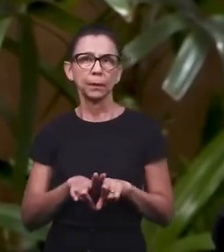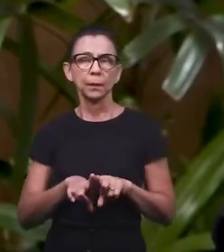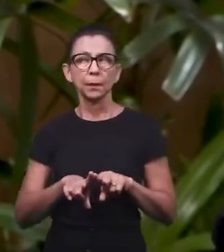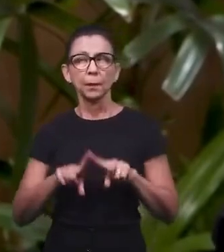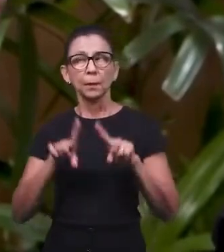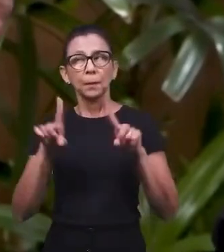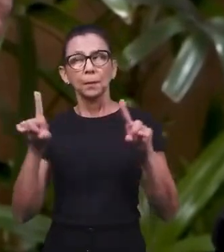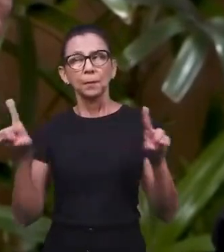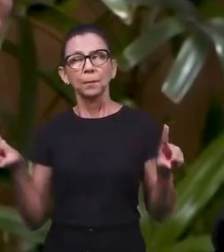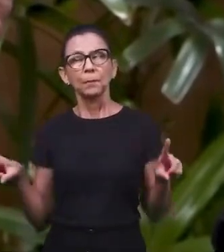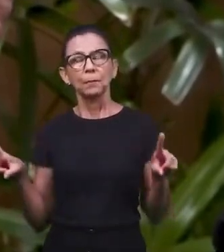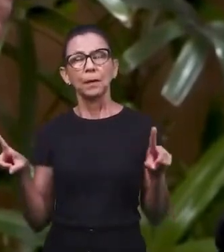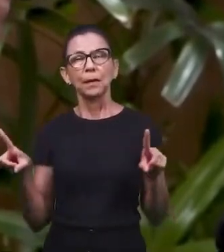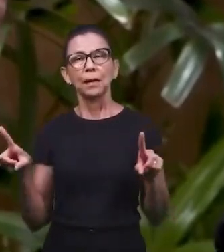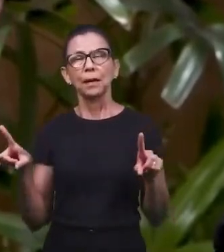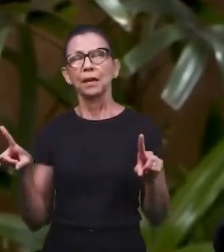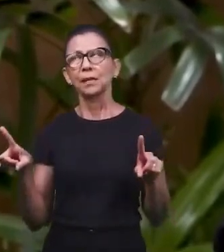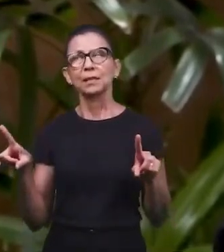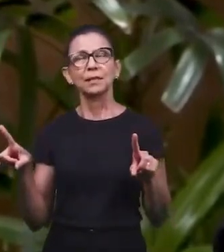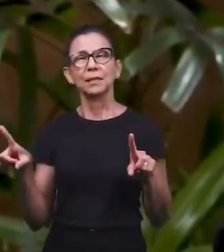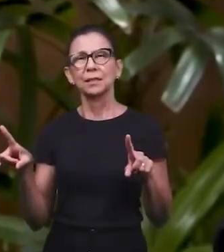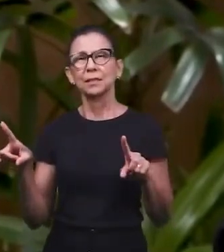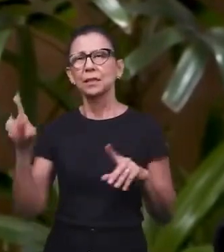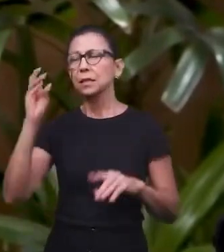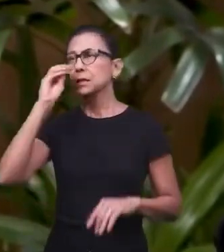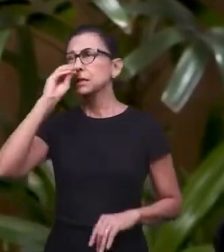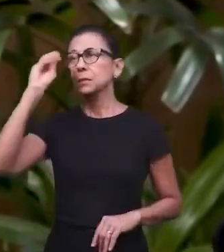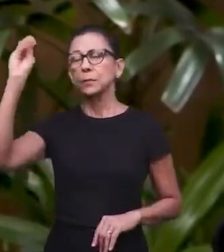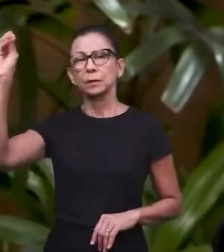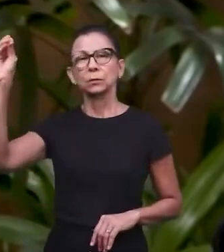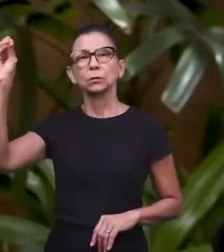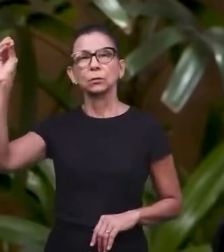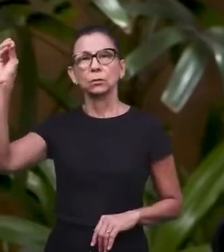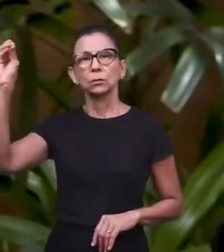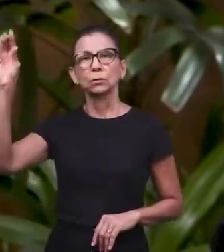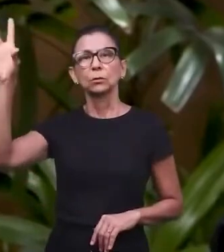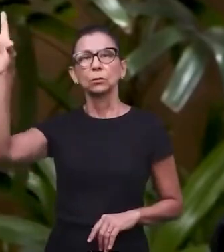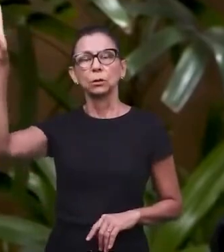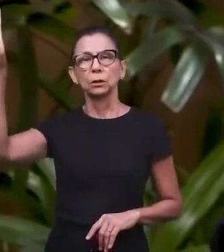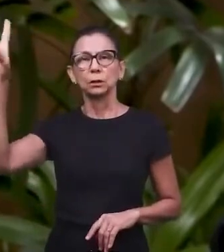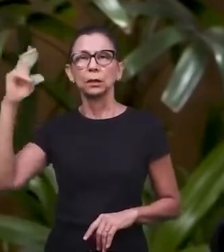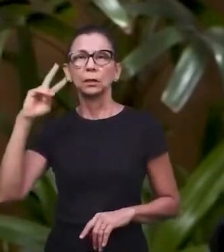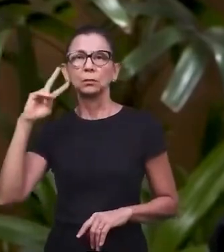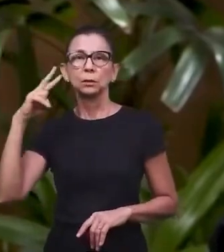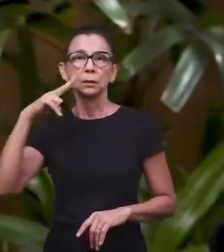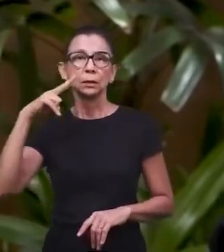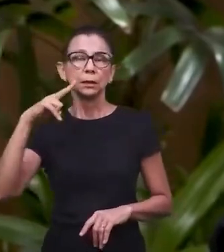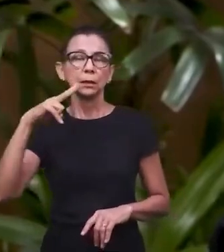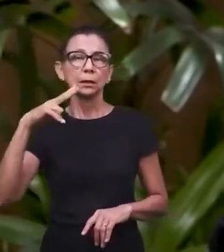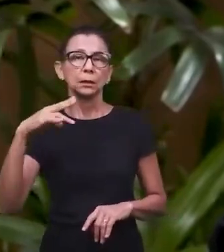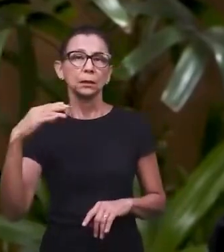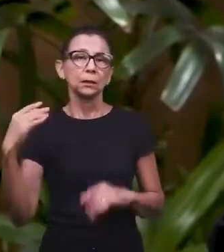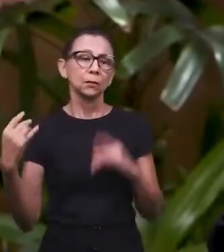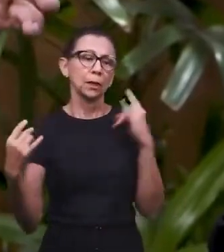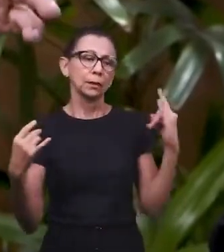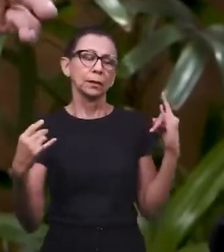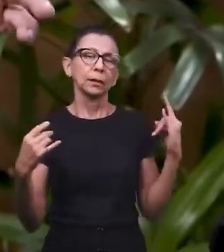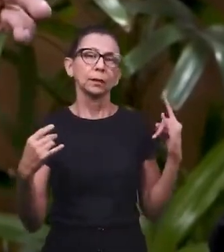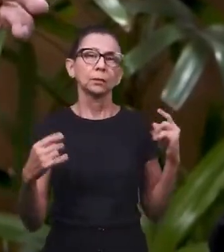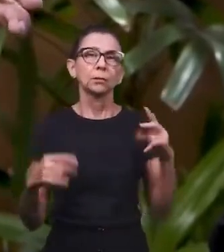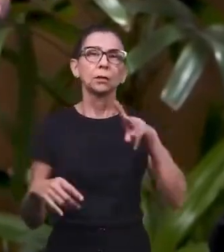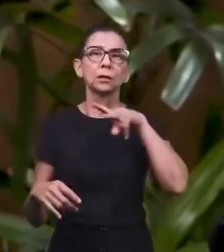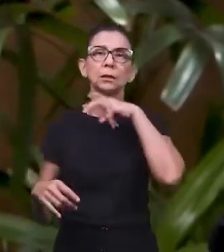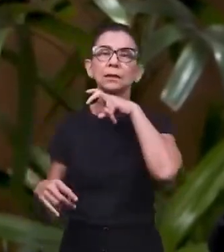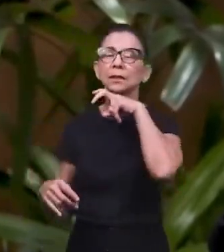ouvir o conselho de Deus para ouvir o que a serpente estava dizendo e a Serpente estava mentindo dizendo Olha você pode